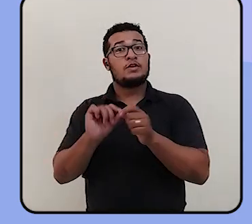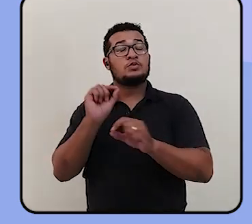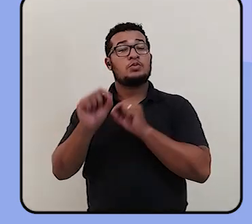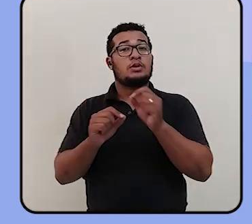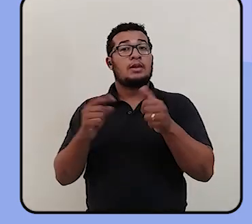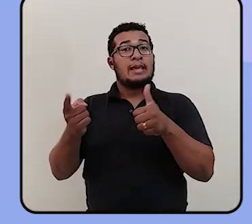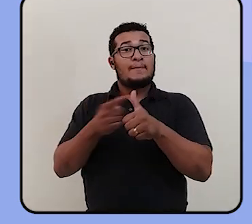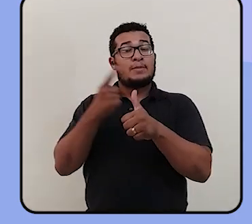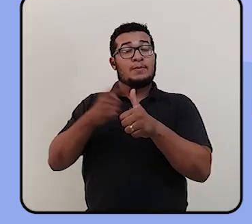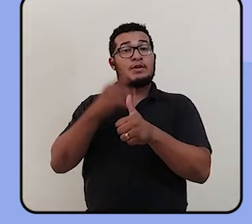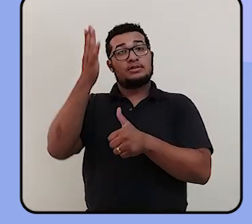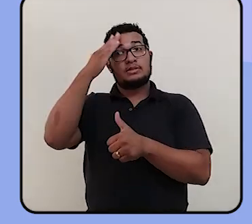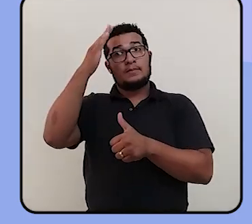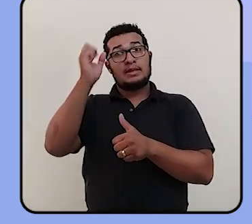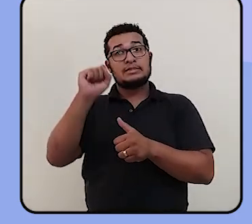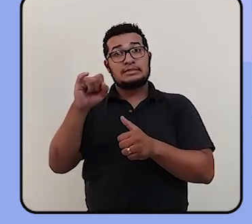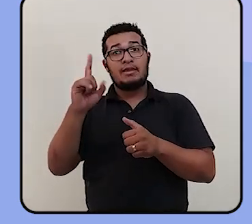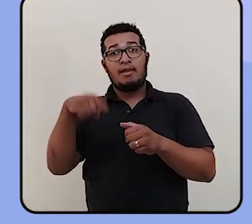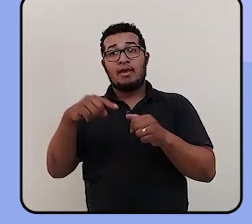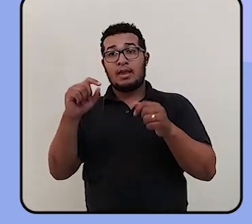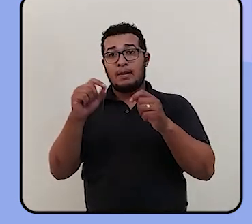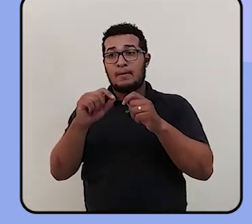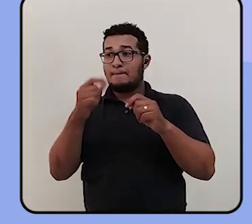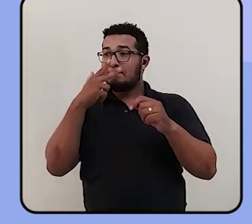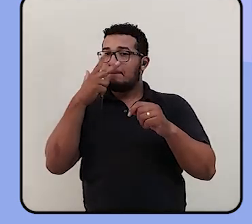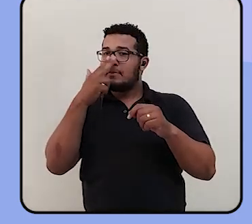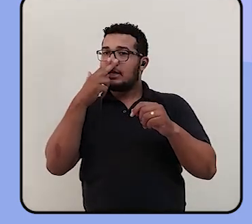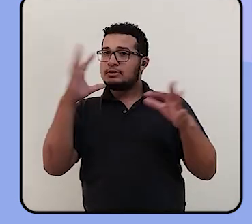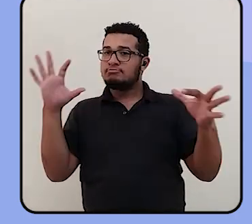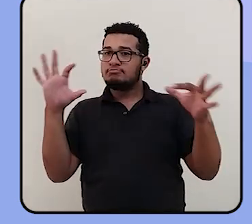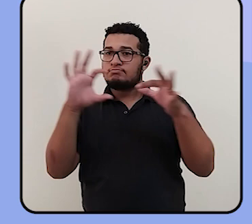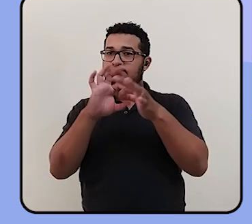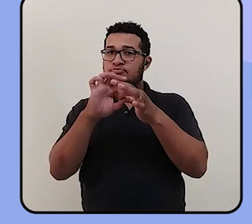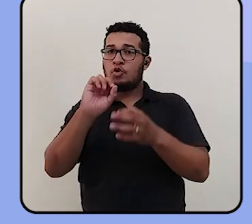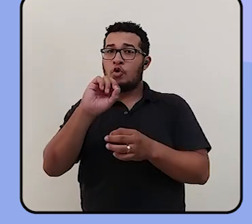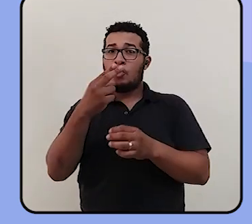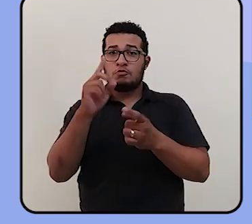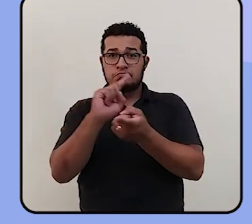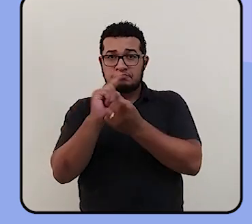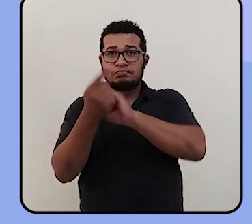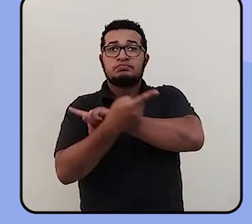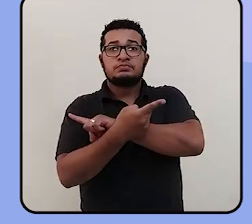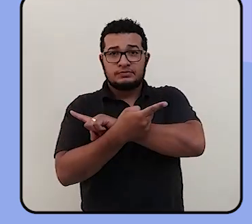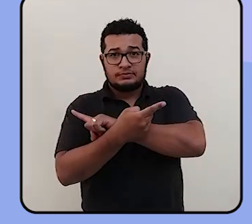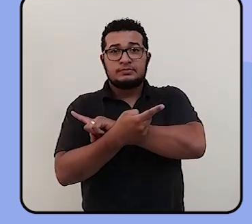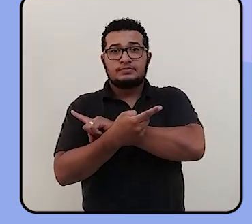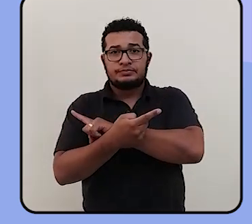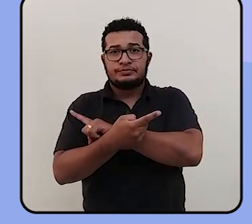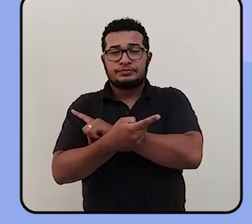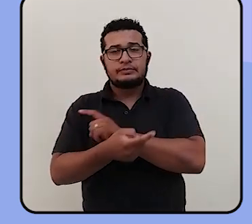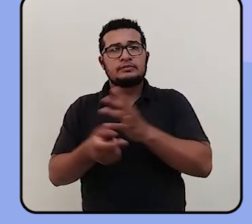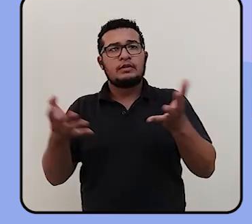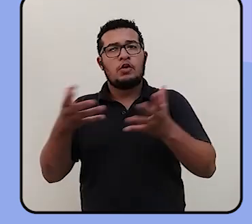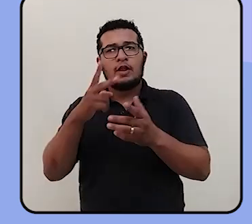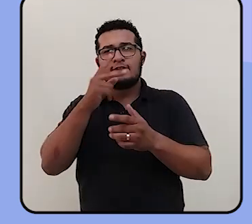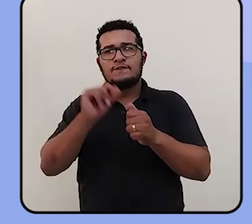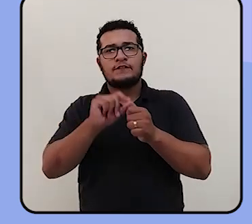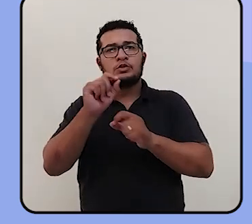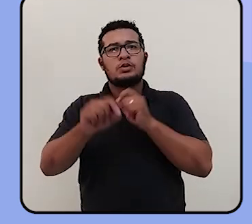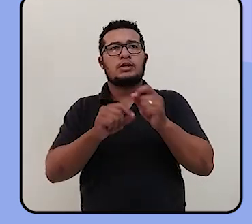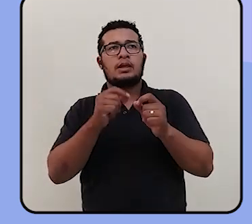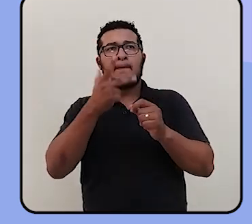Nós vamos primeiro saber se a grandeza é direta ou inversamente proporcional. Vamos